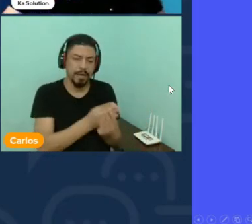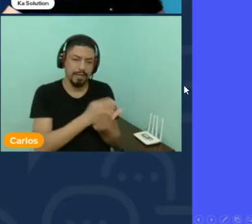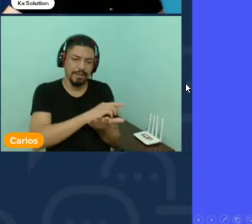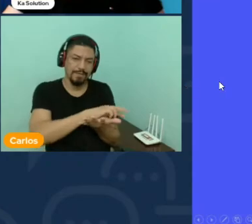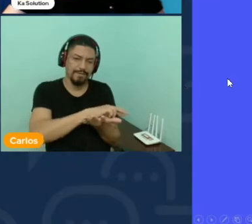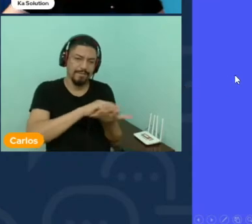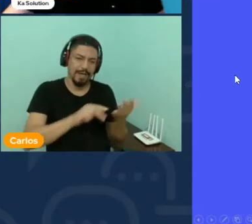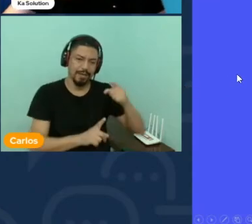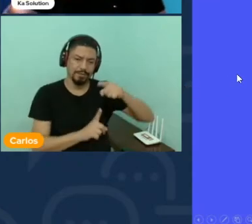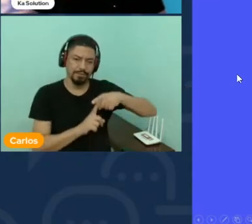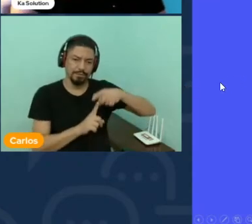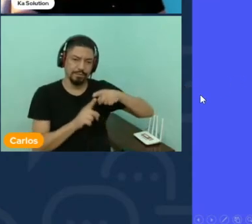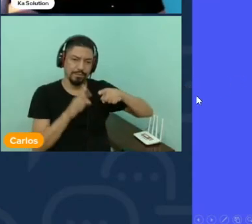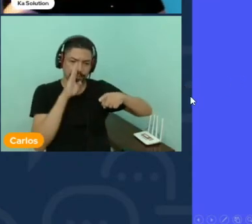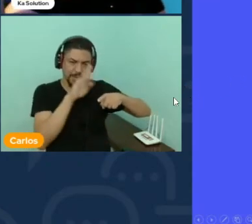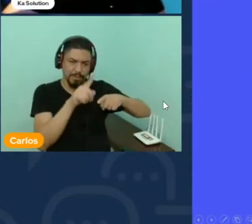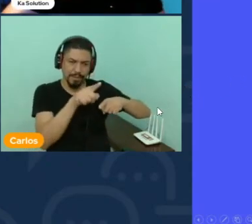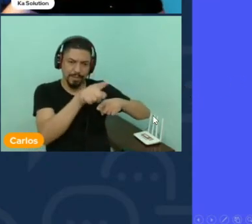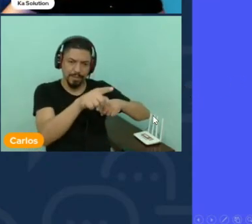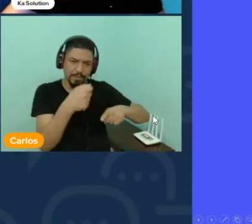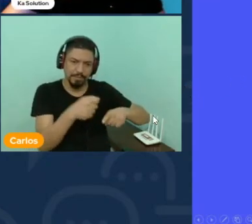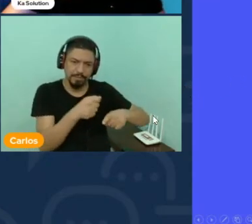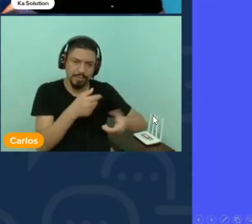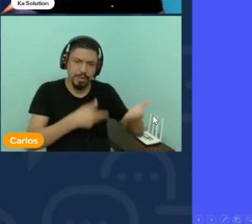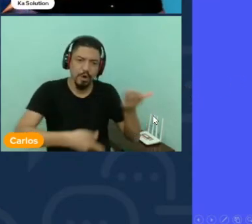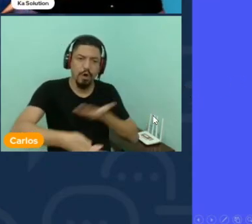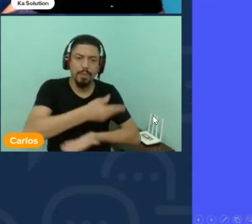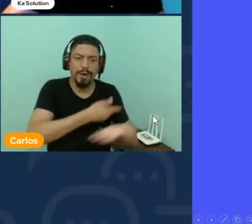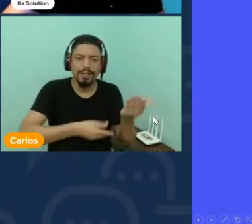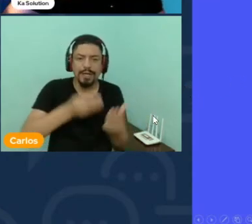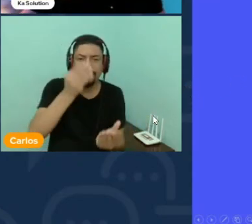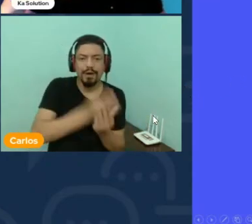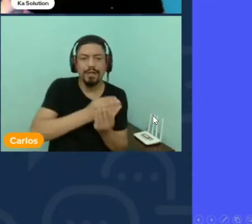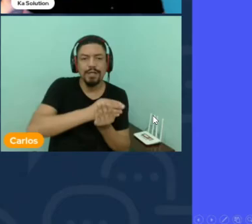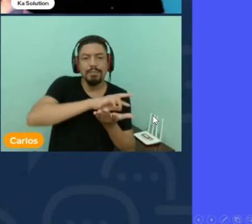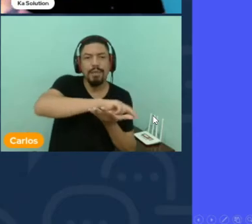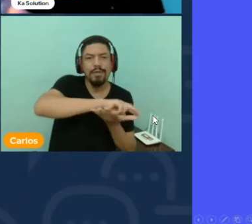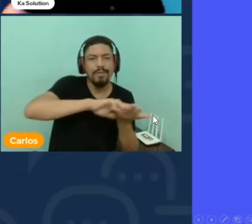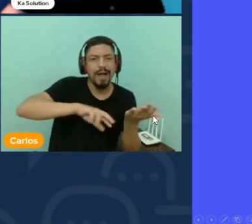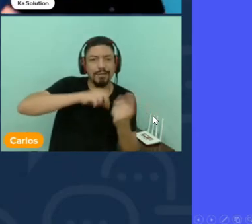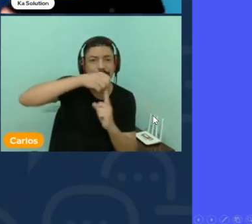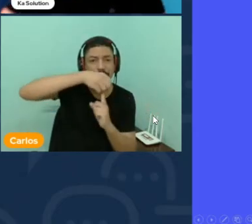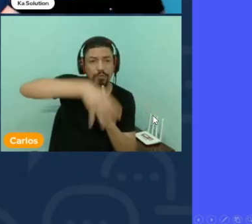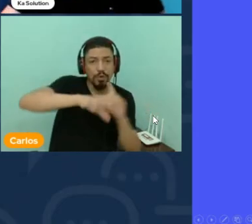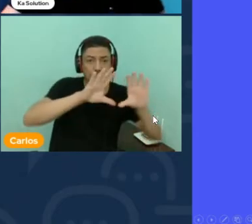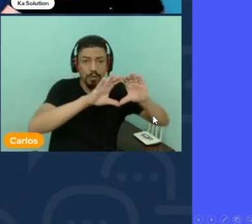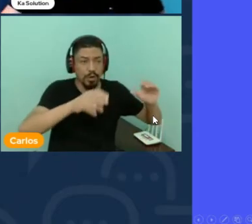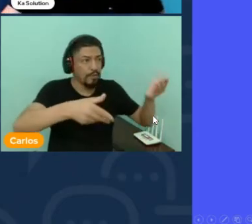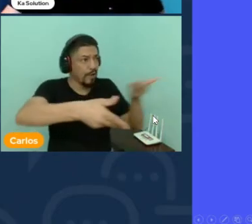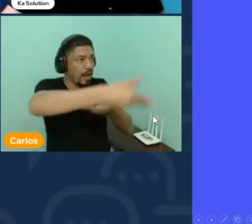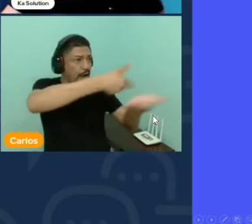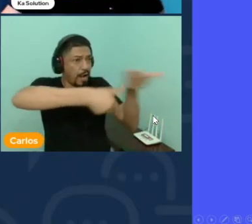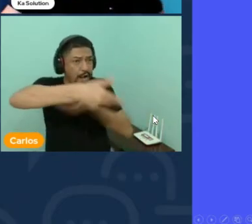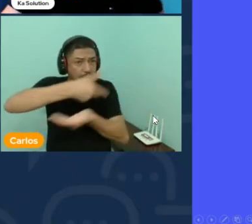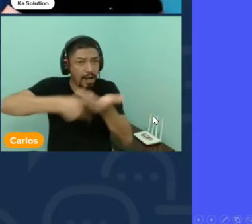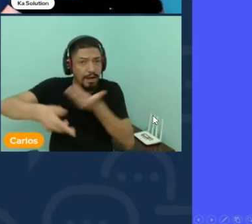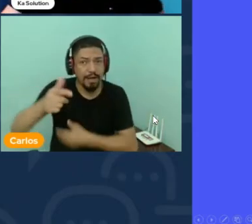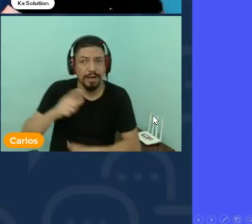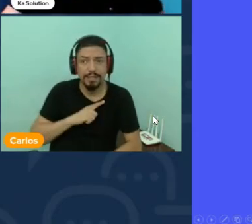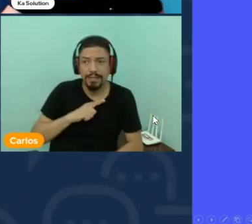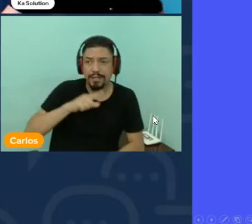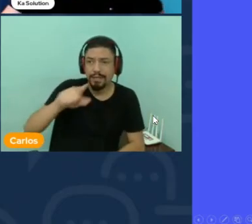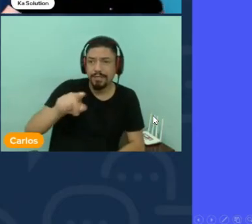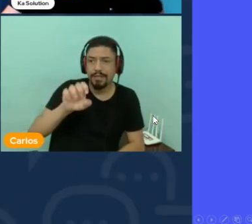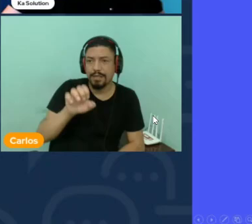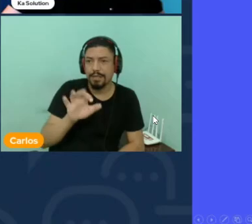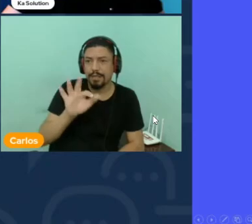quando principalmente eu preciso compartilhar arquivos entre os meus servidores na nuvem, a gente tem o